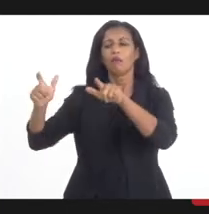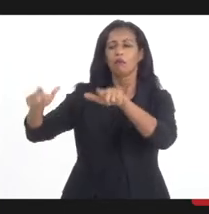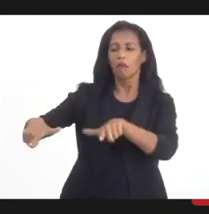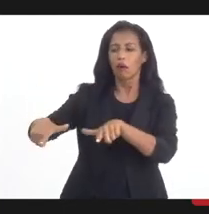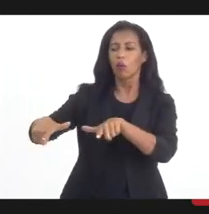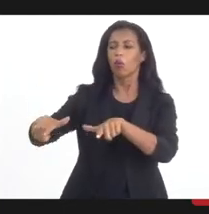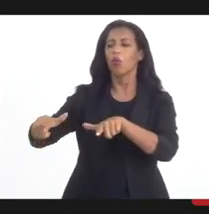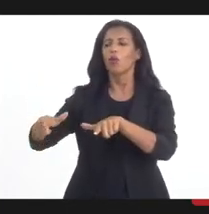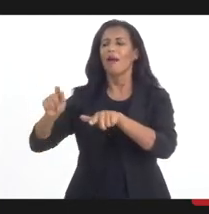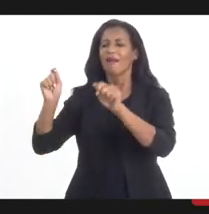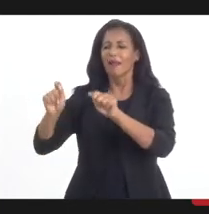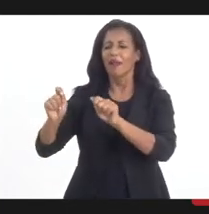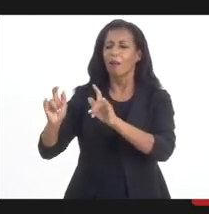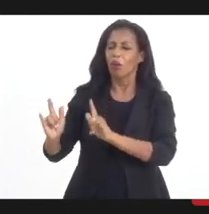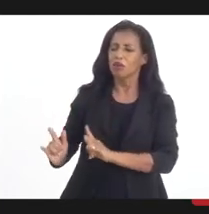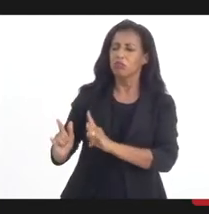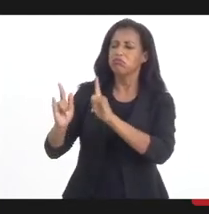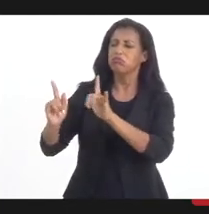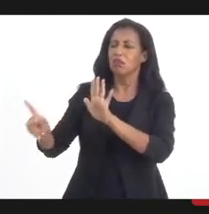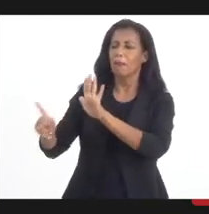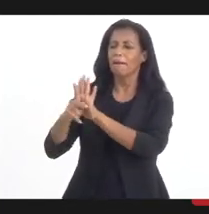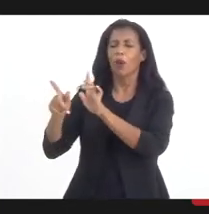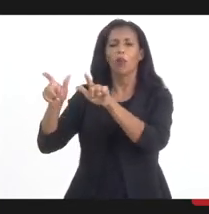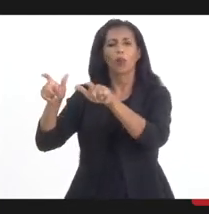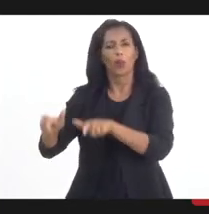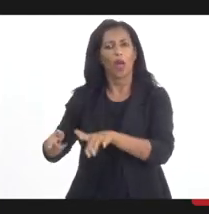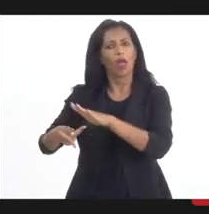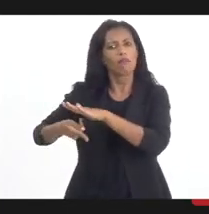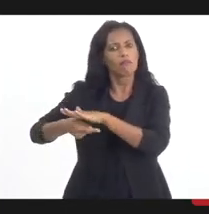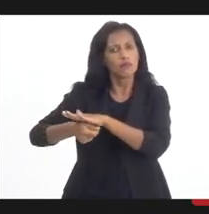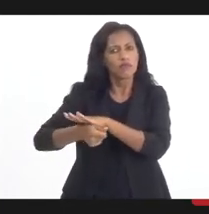possa se instalar, principalmente investimento,